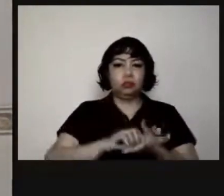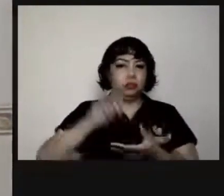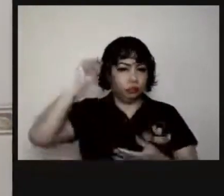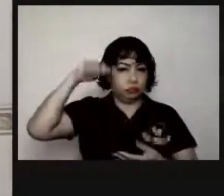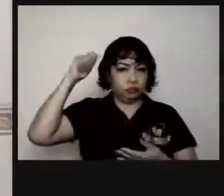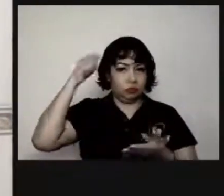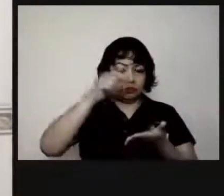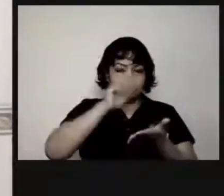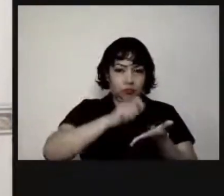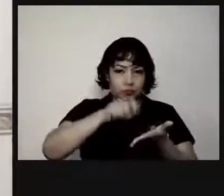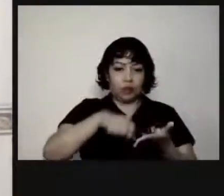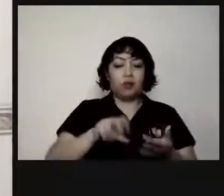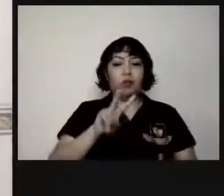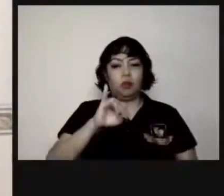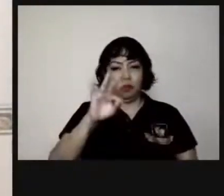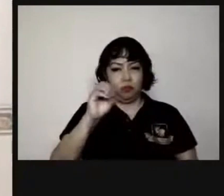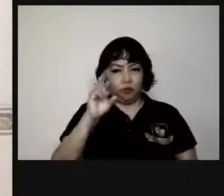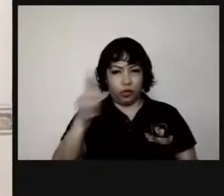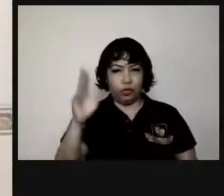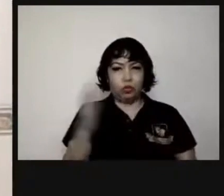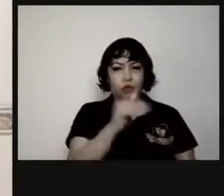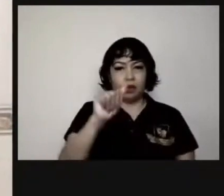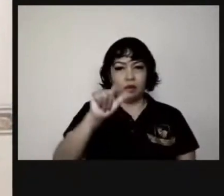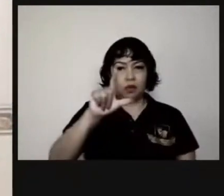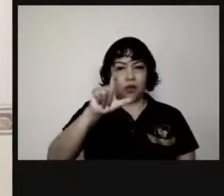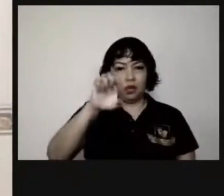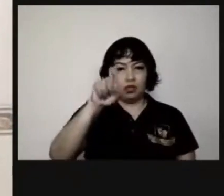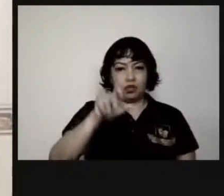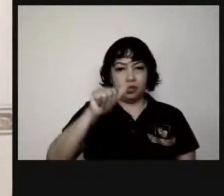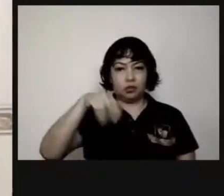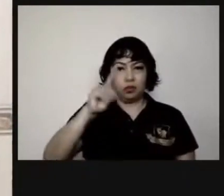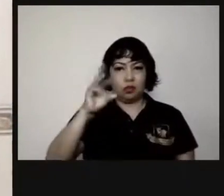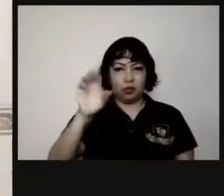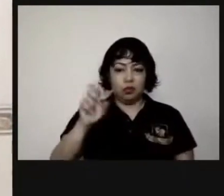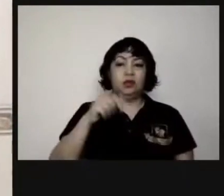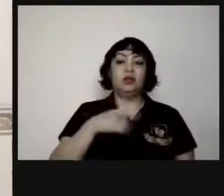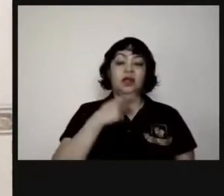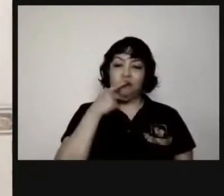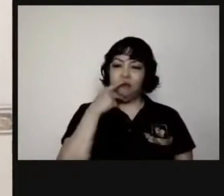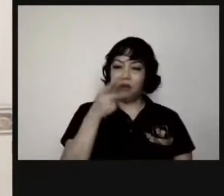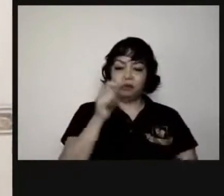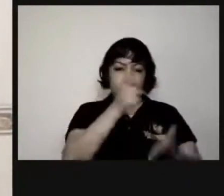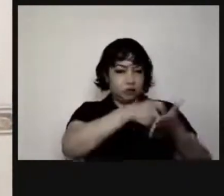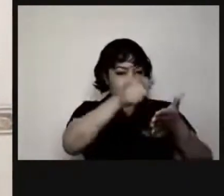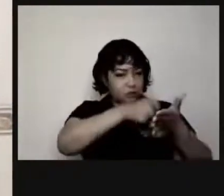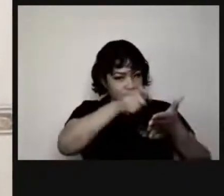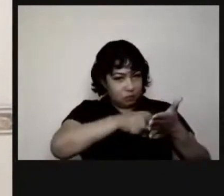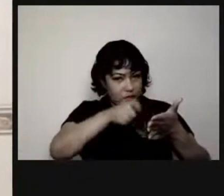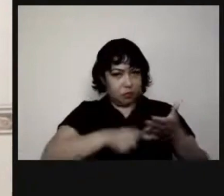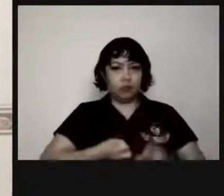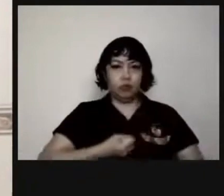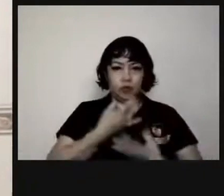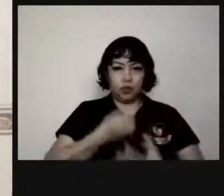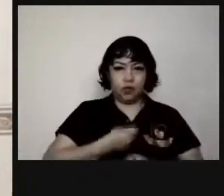Vitor Alexandre, e ele faz esse poema fazendo os questionamentos sobre essa questão